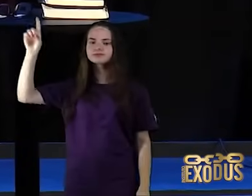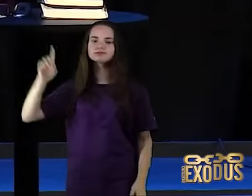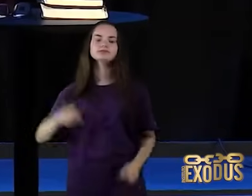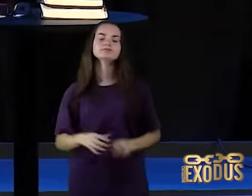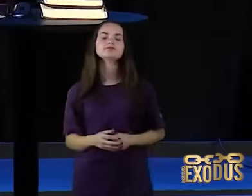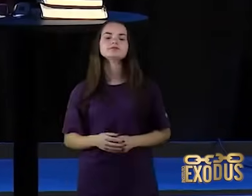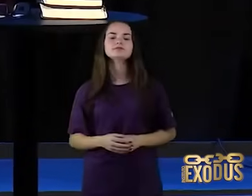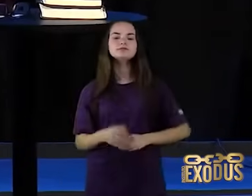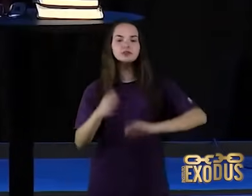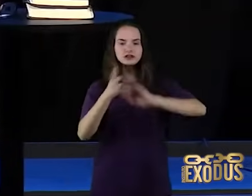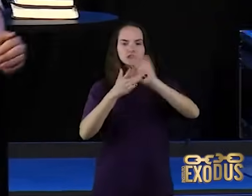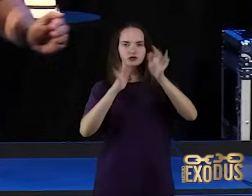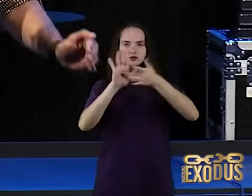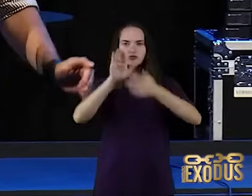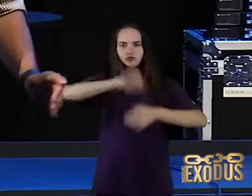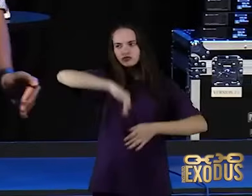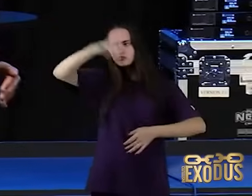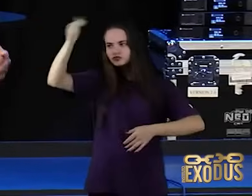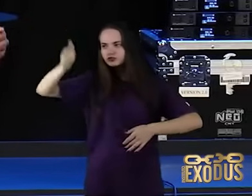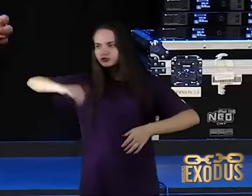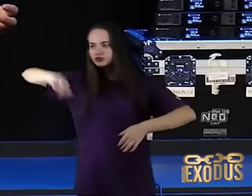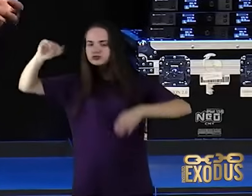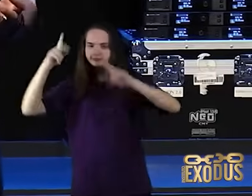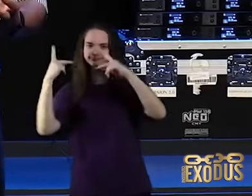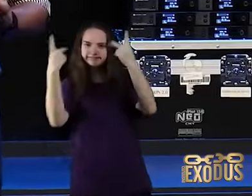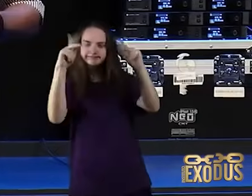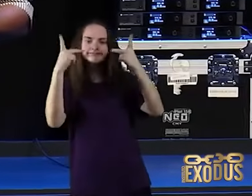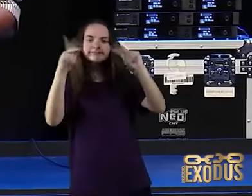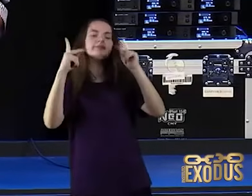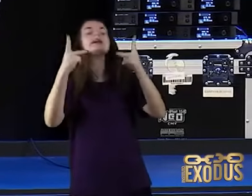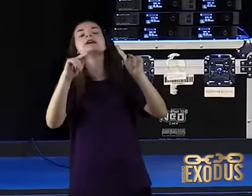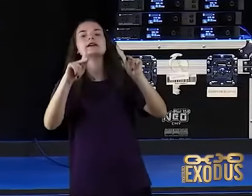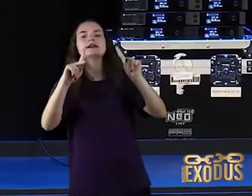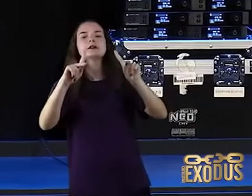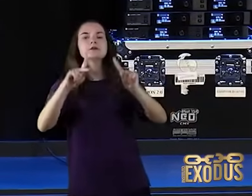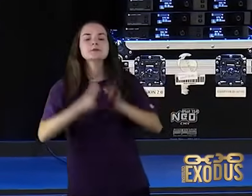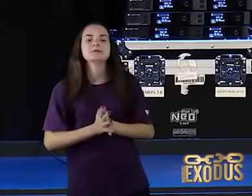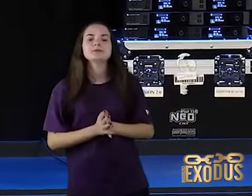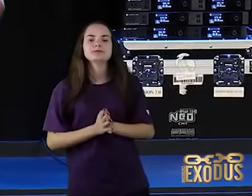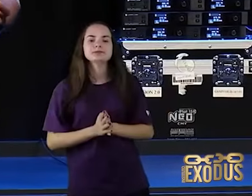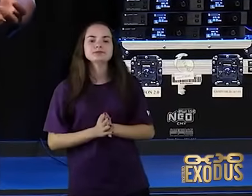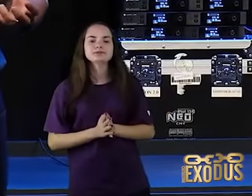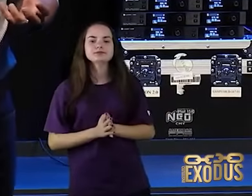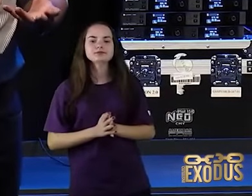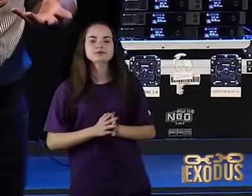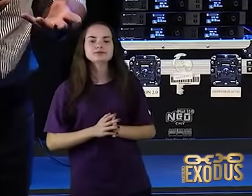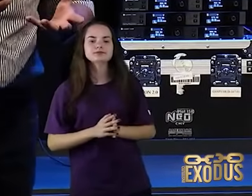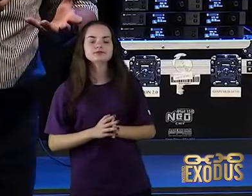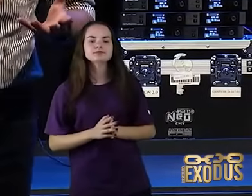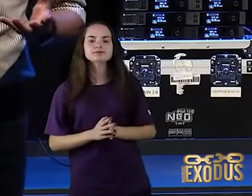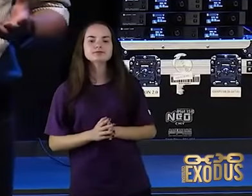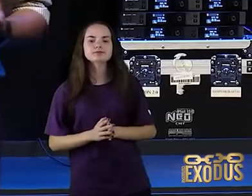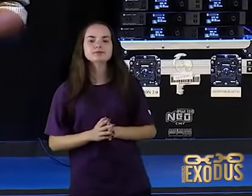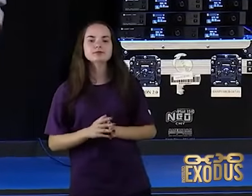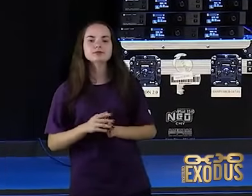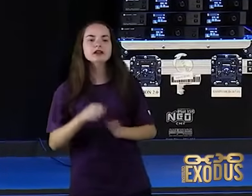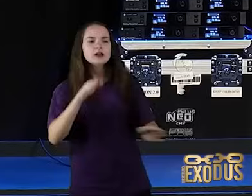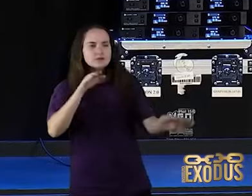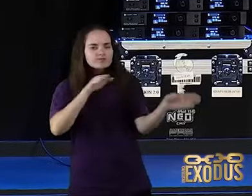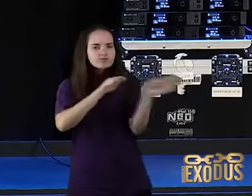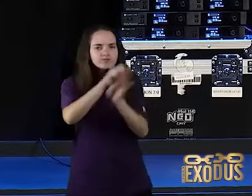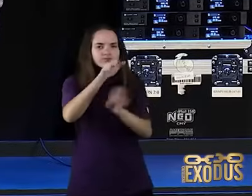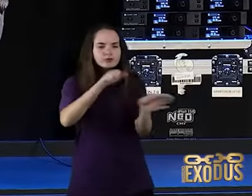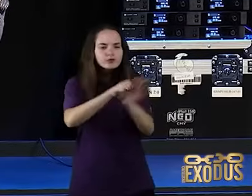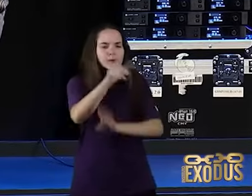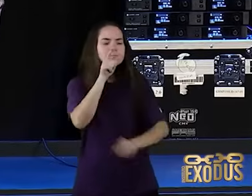sermão do Monte aquela coletânea de de ele ele não tá dando sugestões ele tá